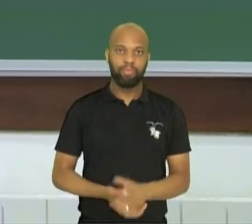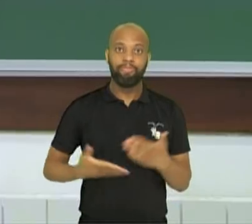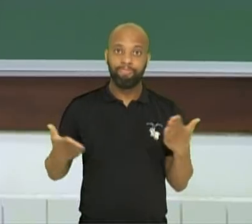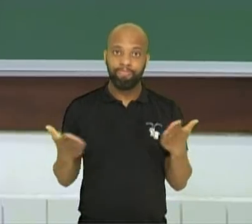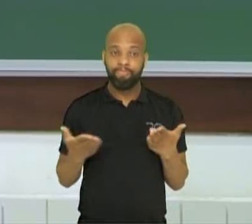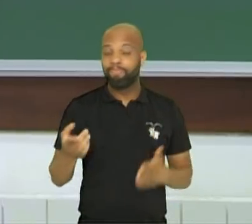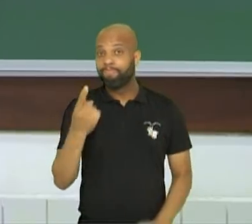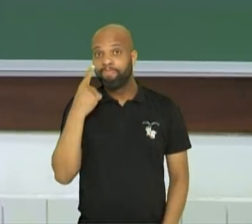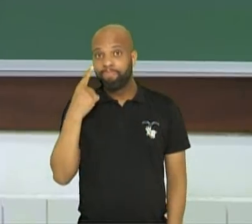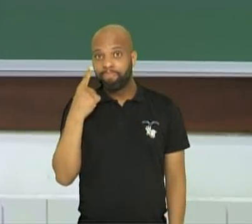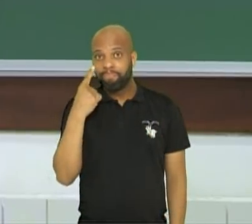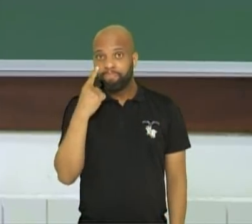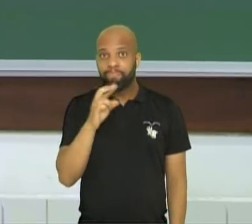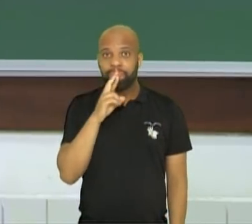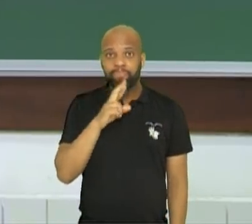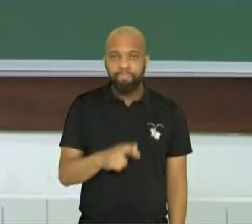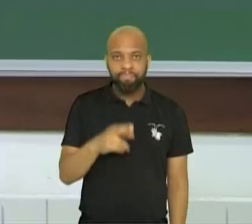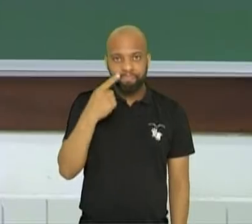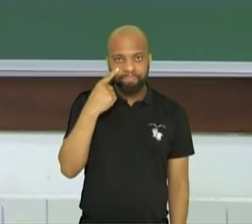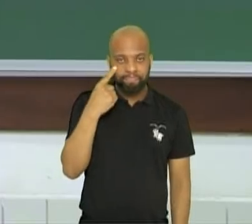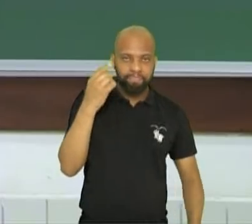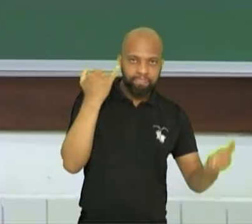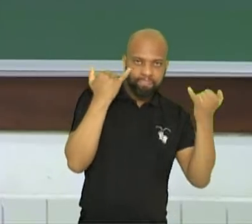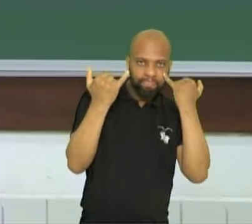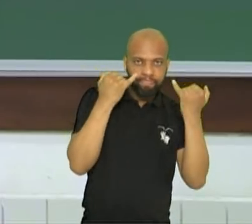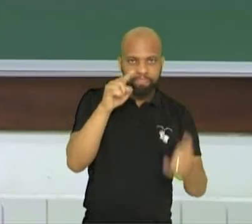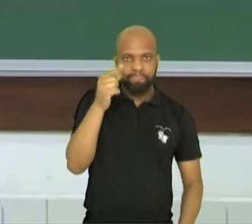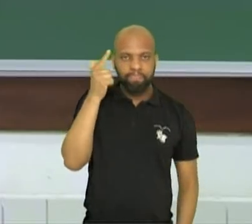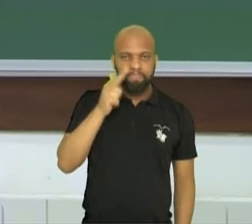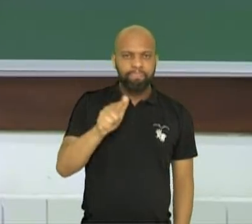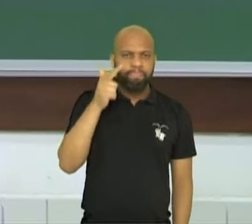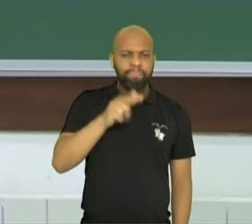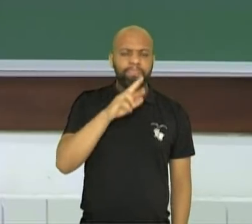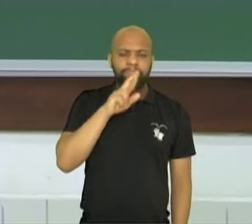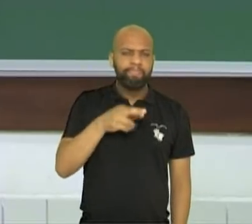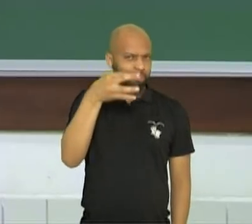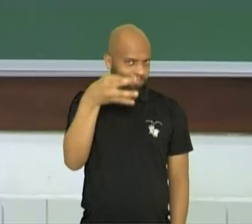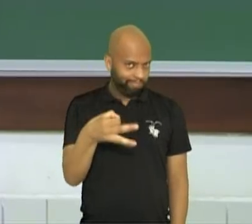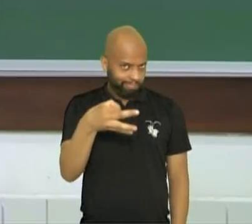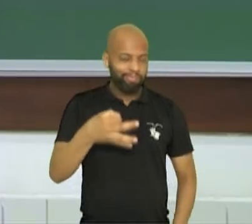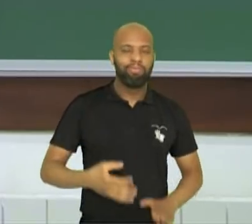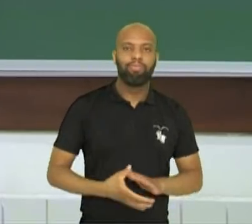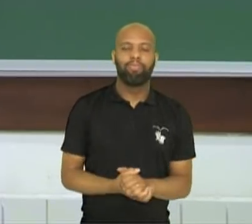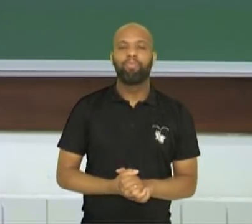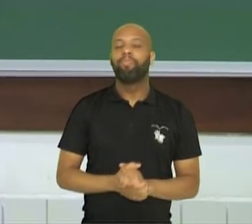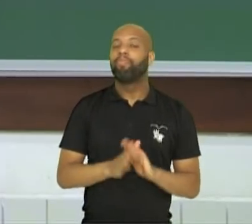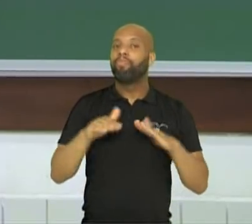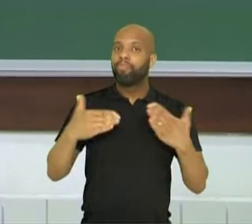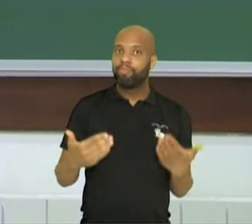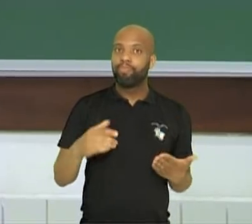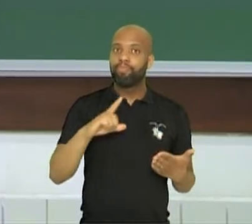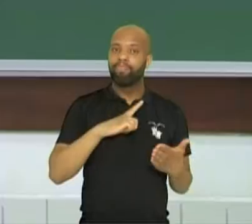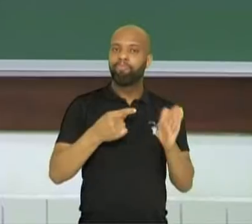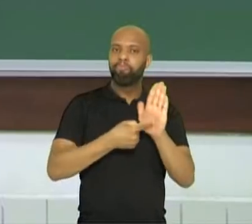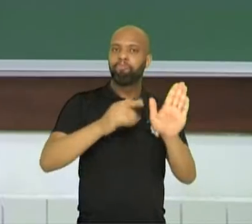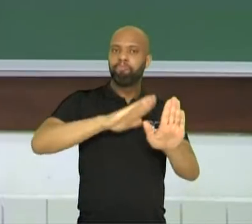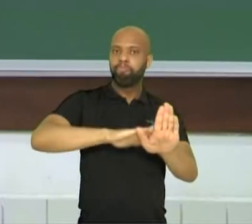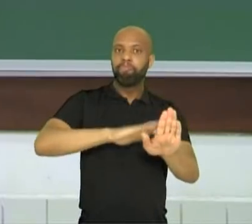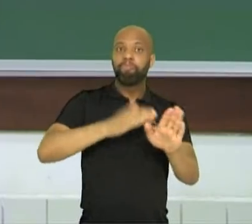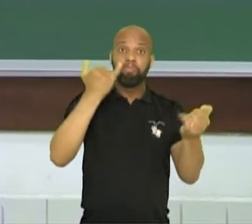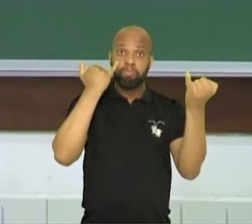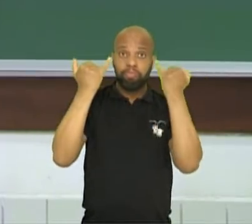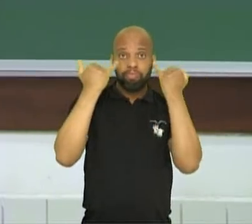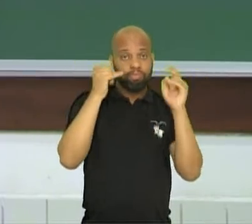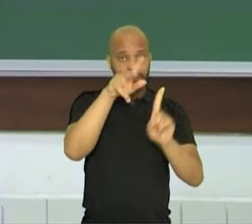Vamos conferir então e cruzar as informações, checar se você correspondeu ao esperado? Bom, está implícita a informação de que